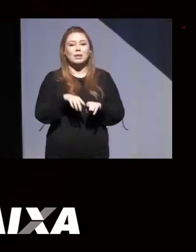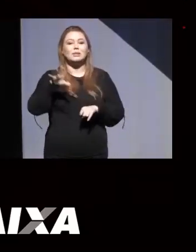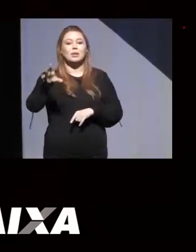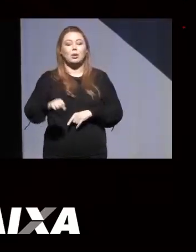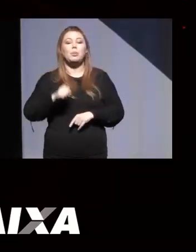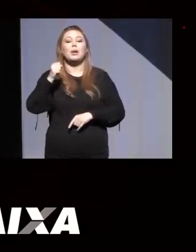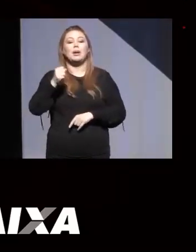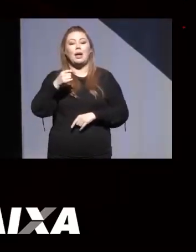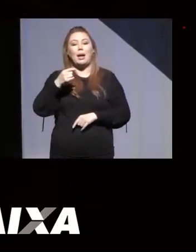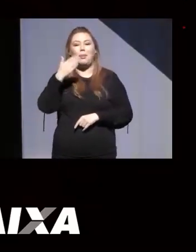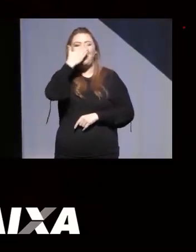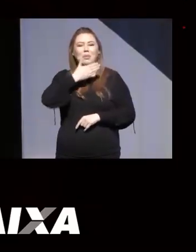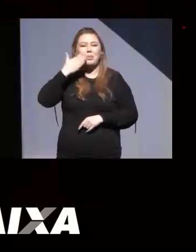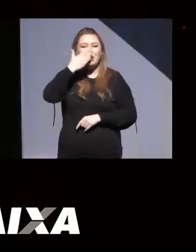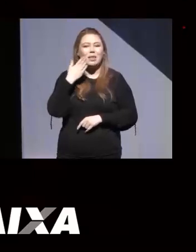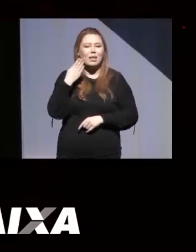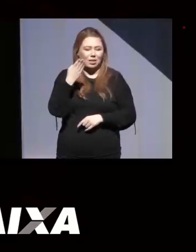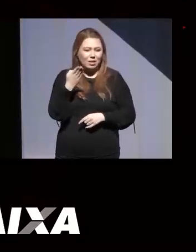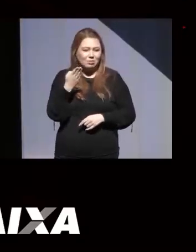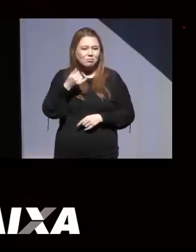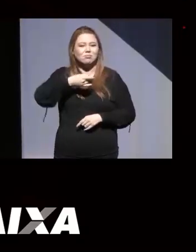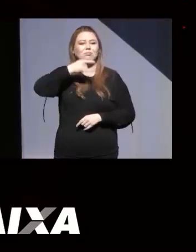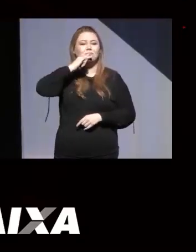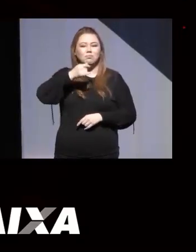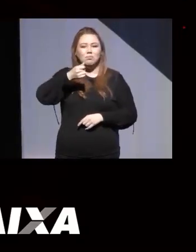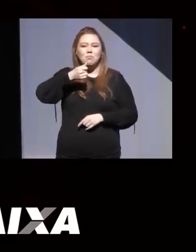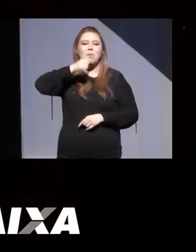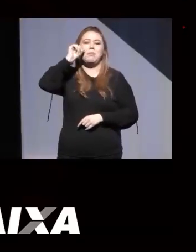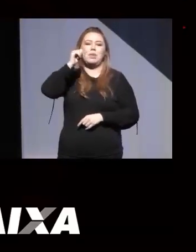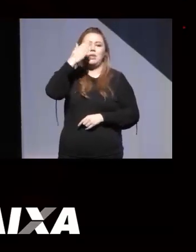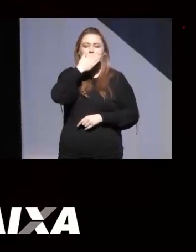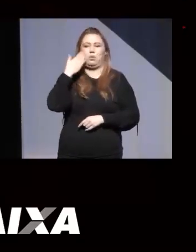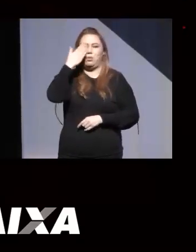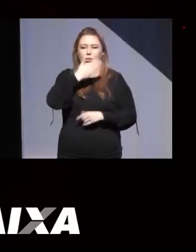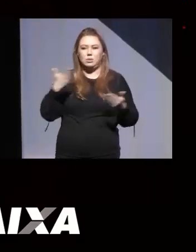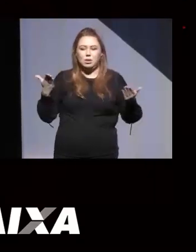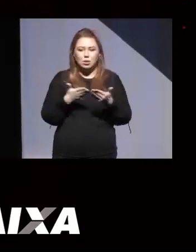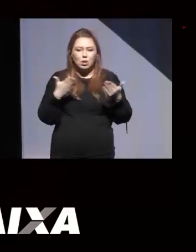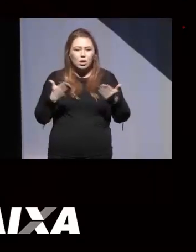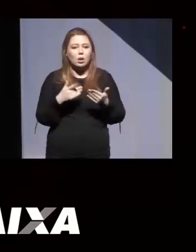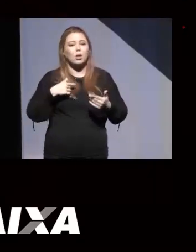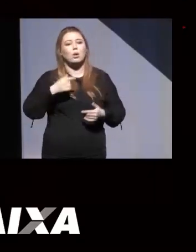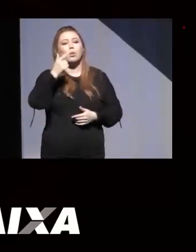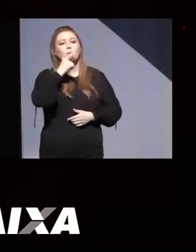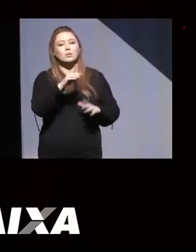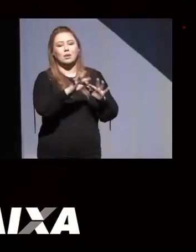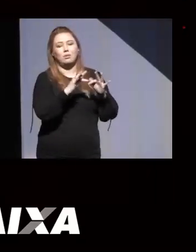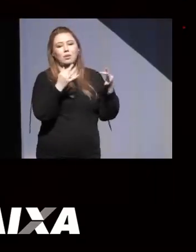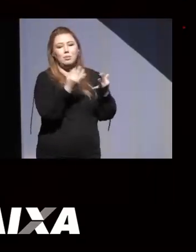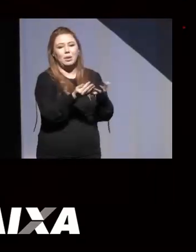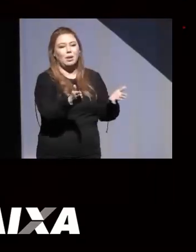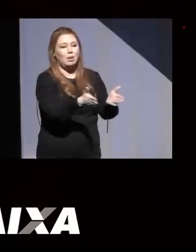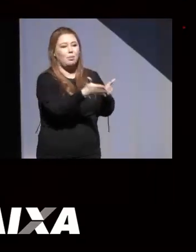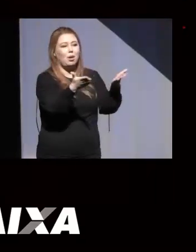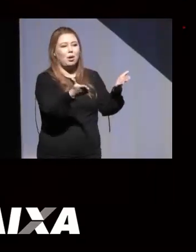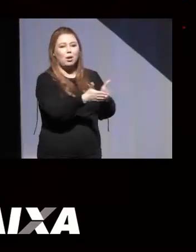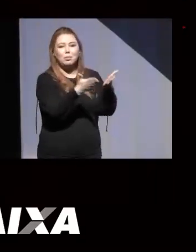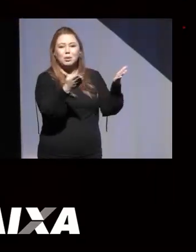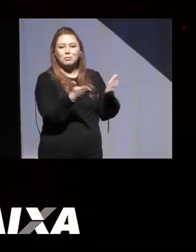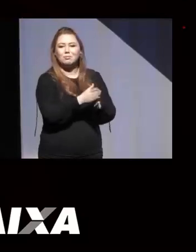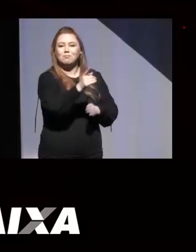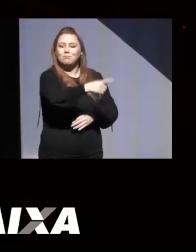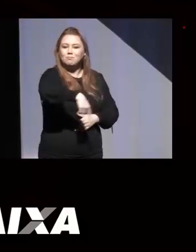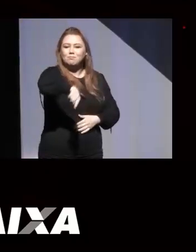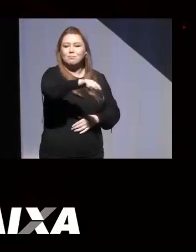açucarada, como nós vamos ver agora com a questão da justiça fiscal, eu alcanço as famílias de baixa renda, que são as que